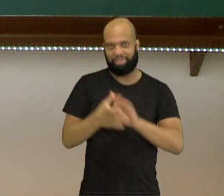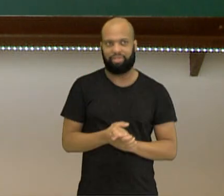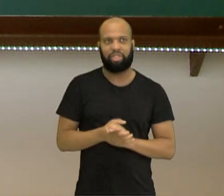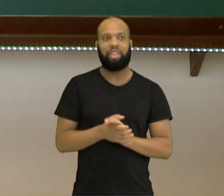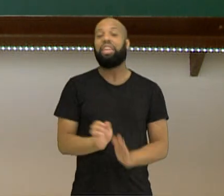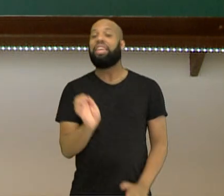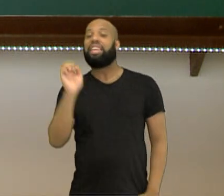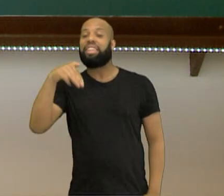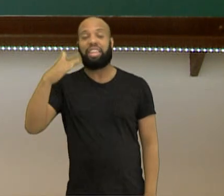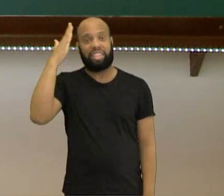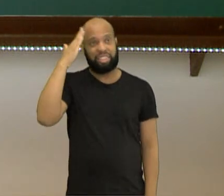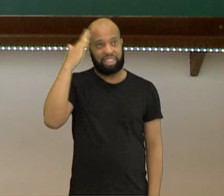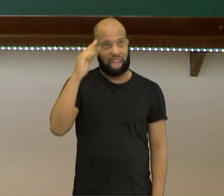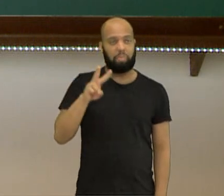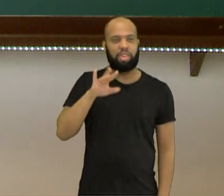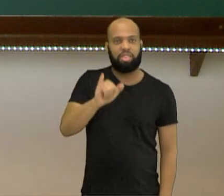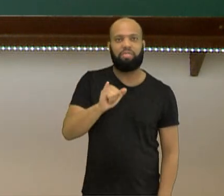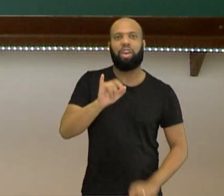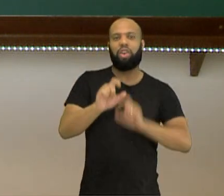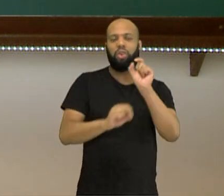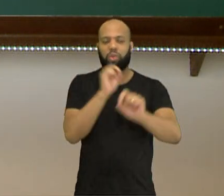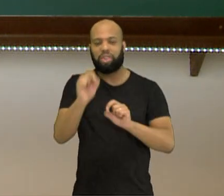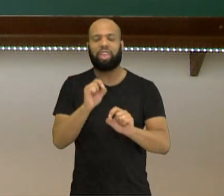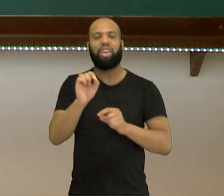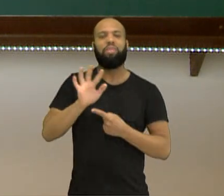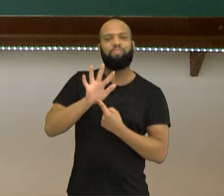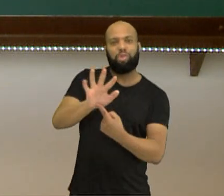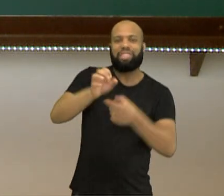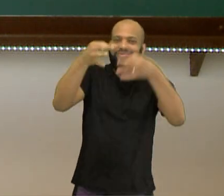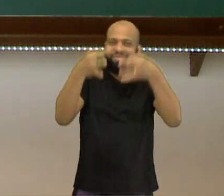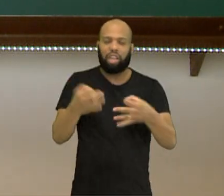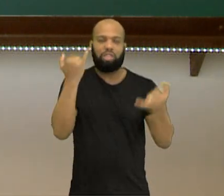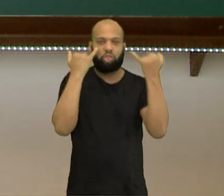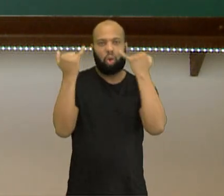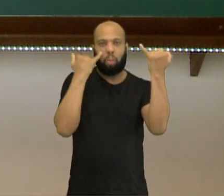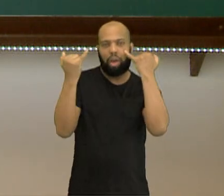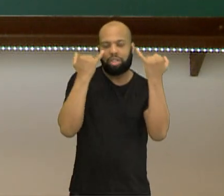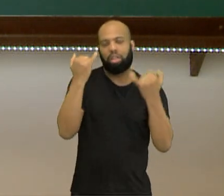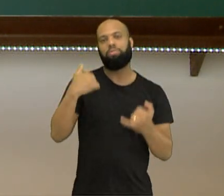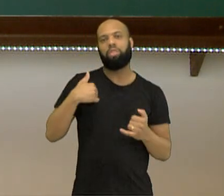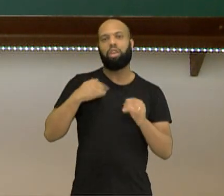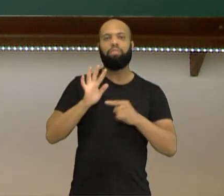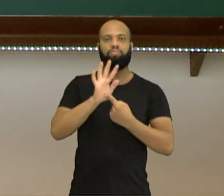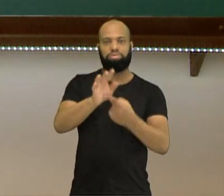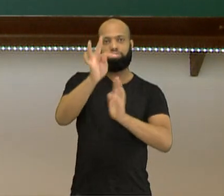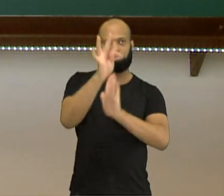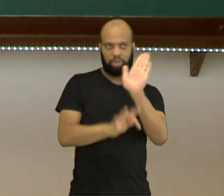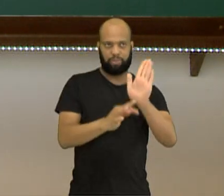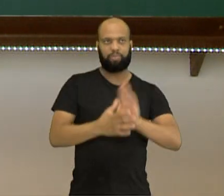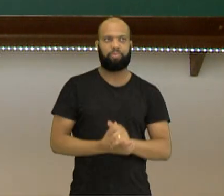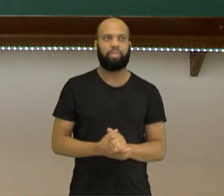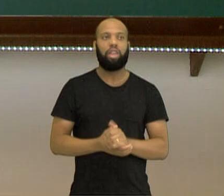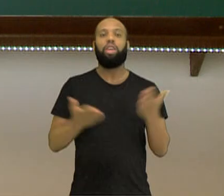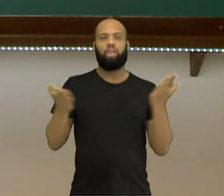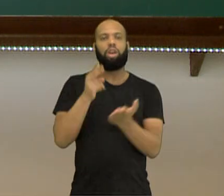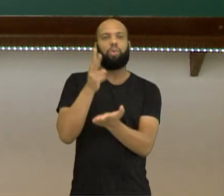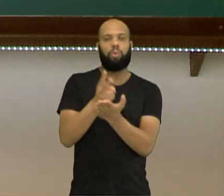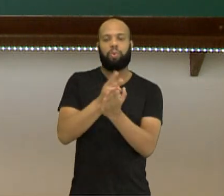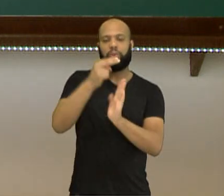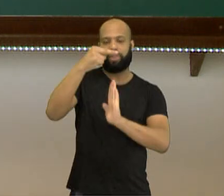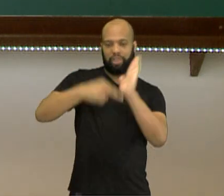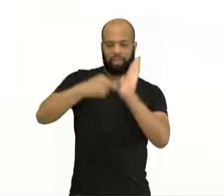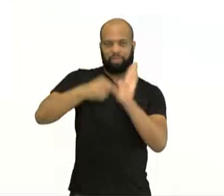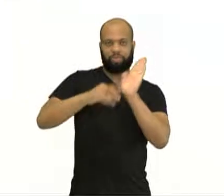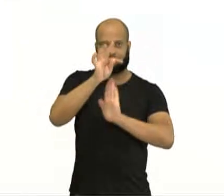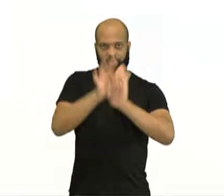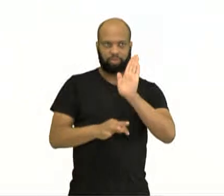quem vai validar as informações que eu trouxe e trabalhei no texto. Vamos continuar a leitura aqui